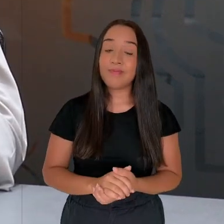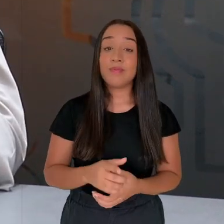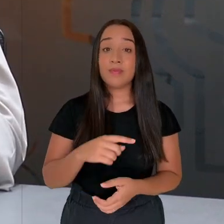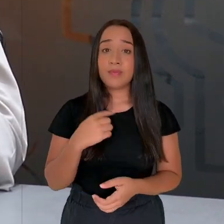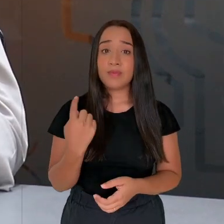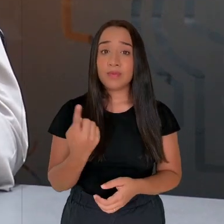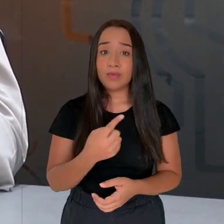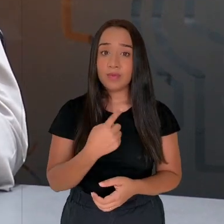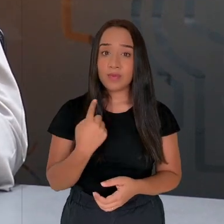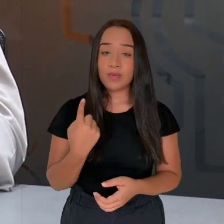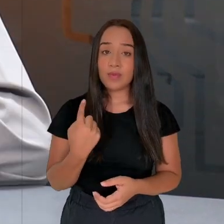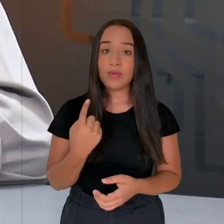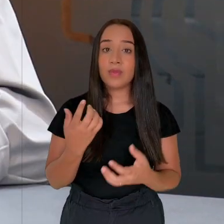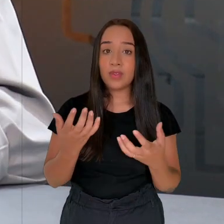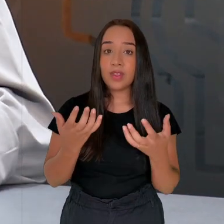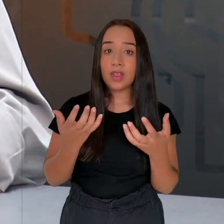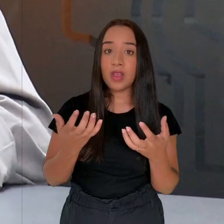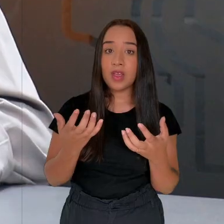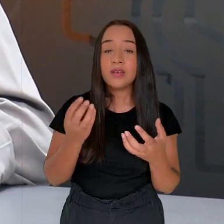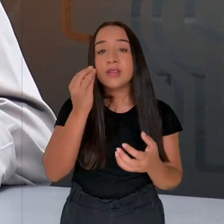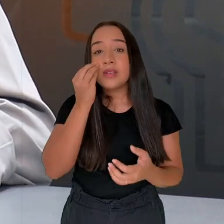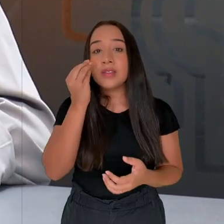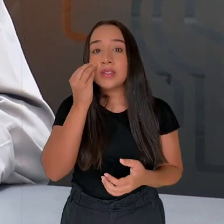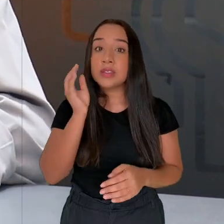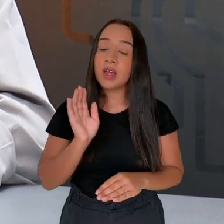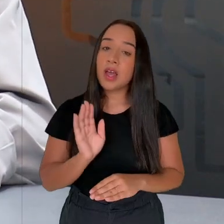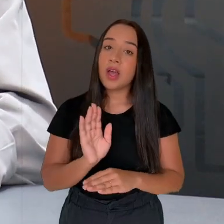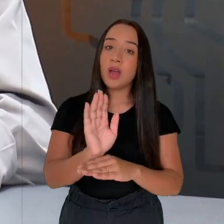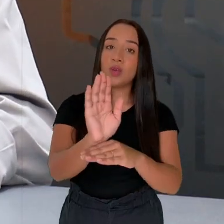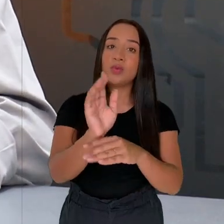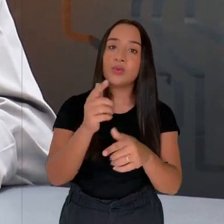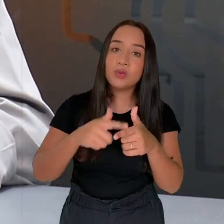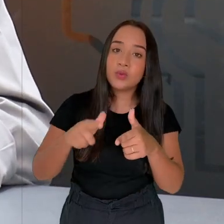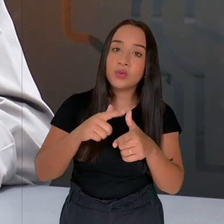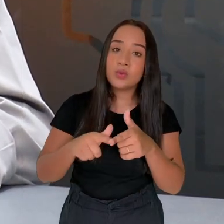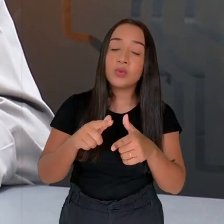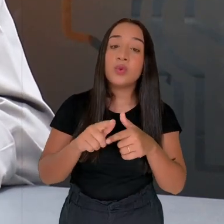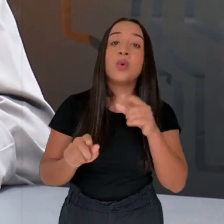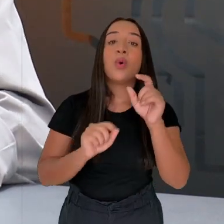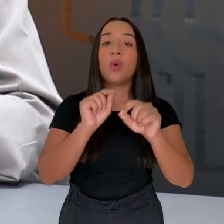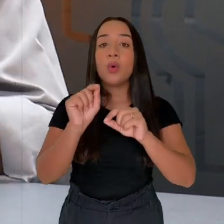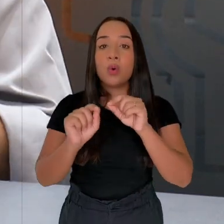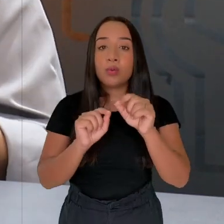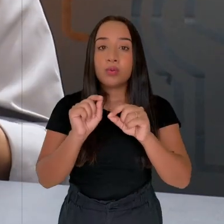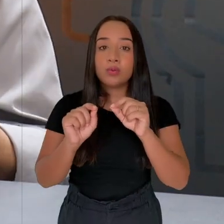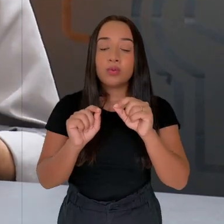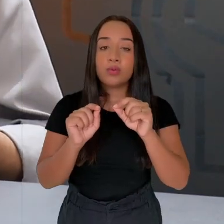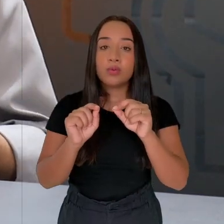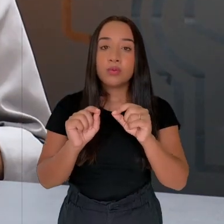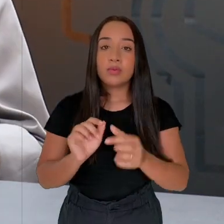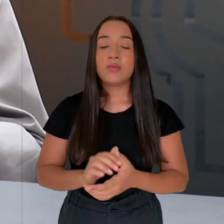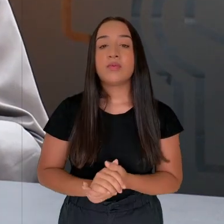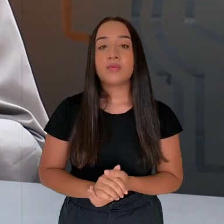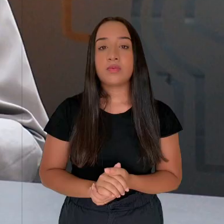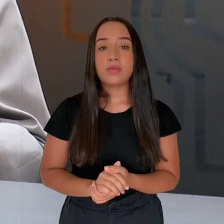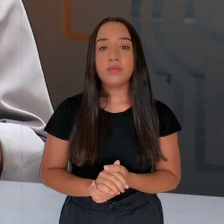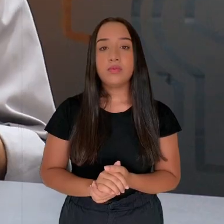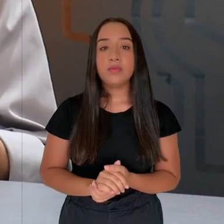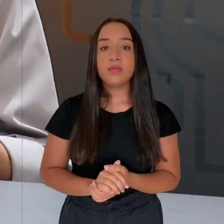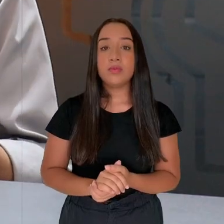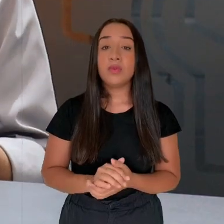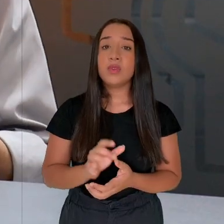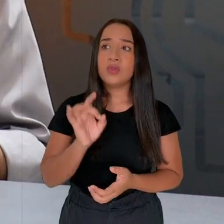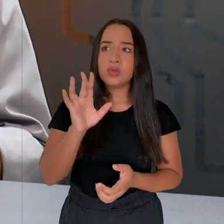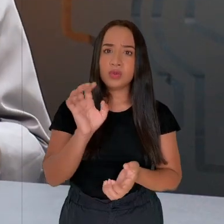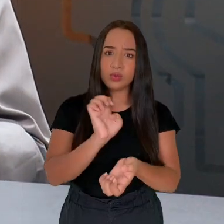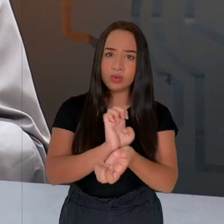né, relacionada a hardware. Então, remotamente, a gente vai te fazer algumas perguntas. Como que está a isolação do seu cabo? Como que está